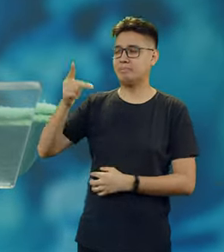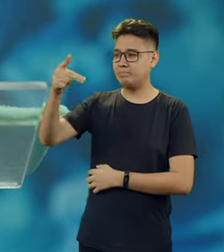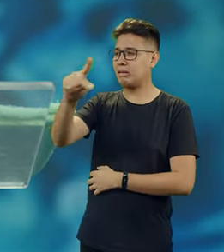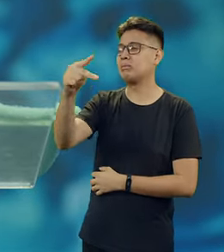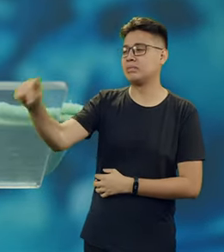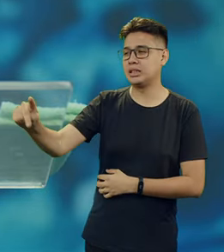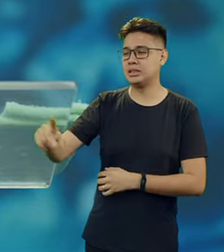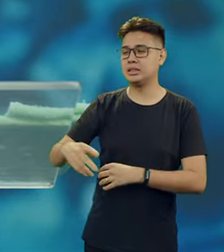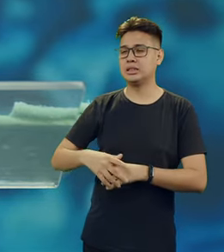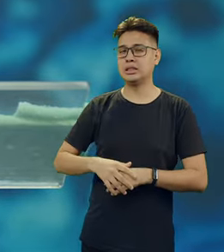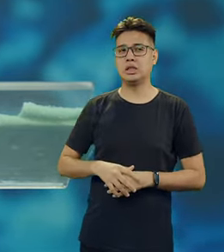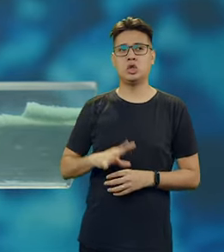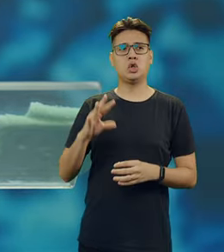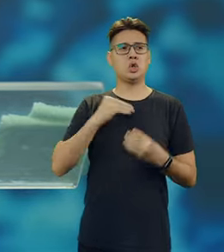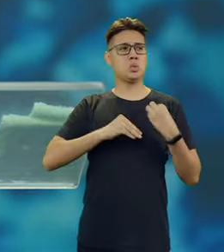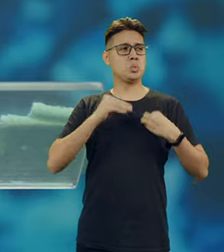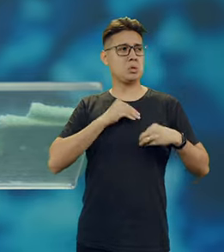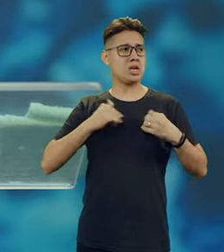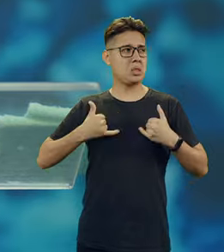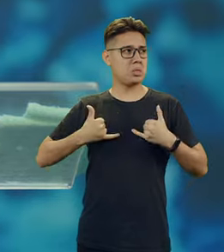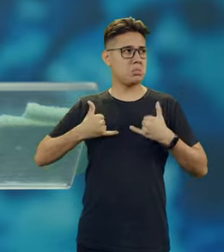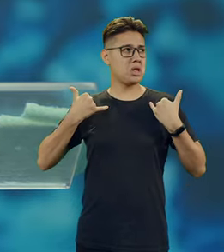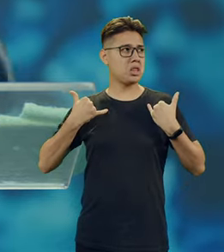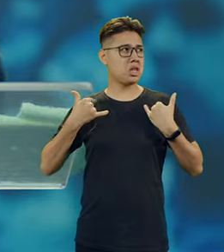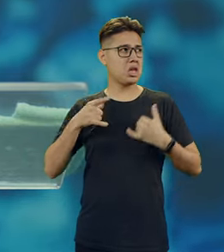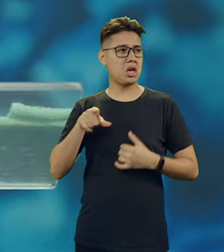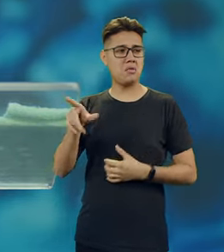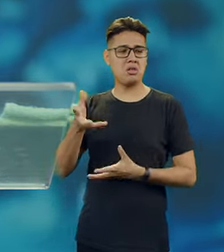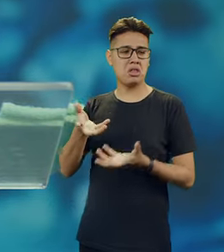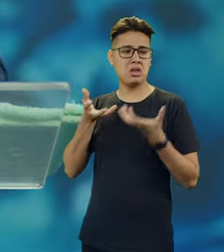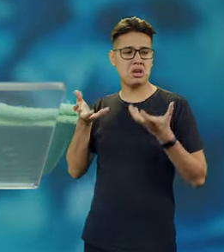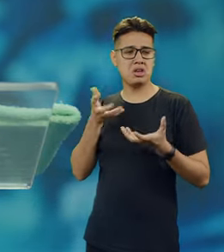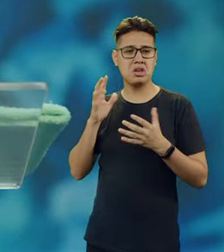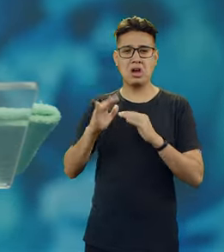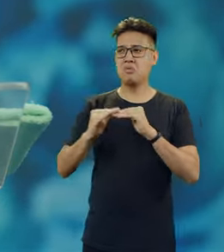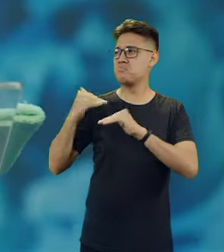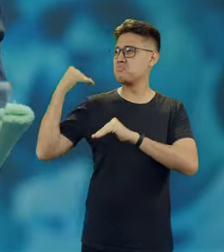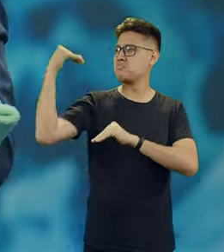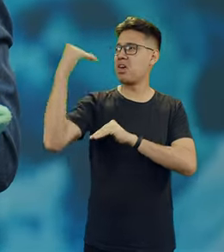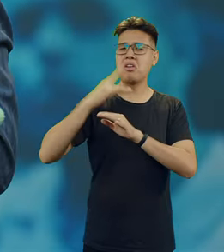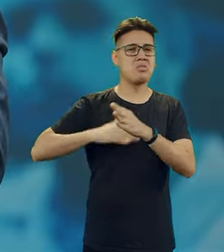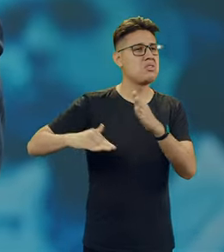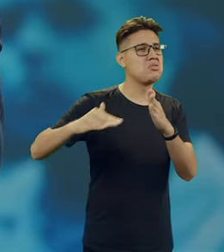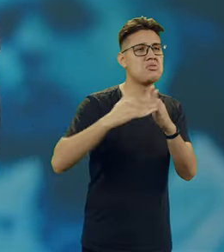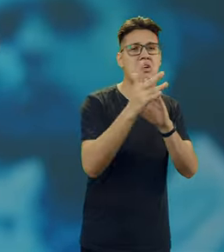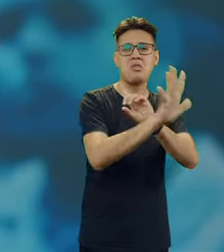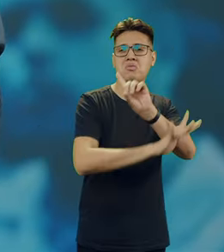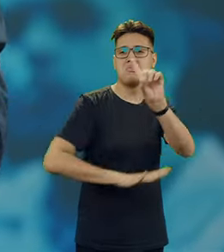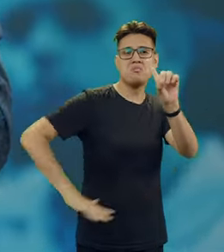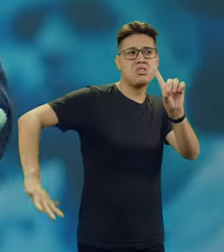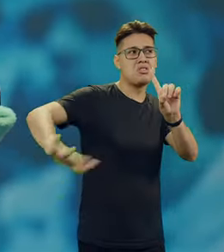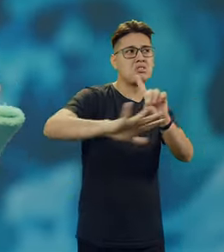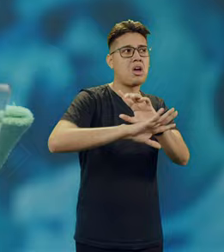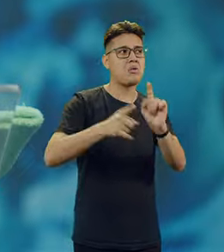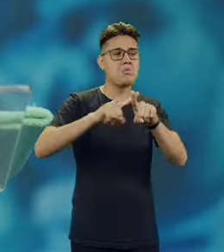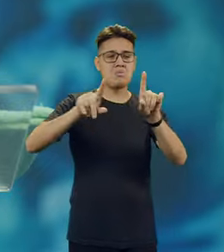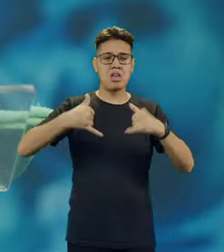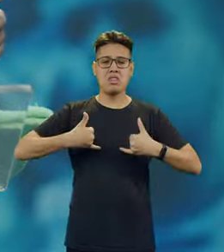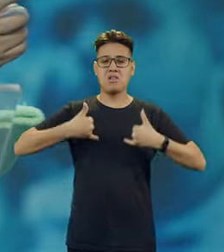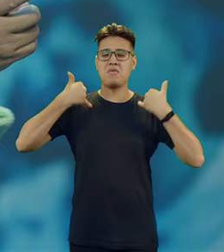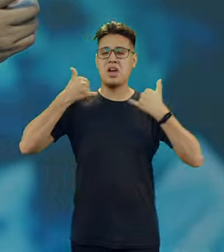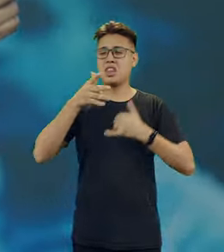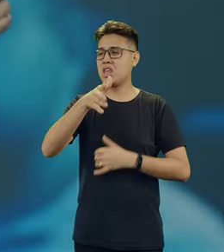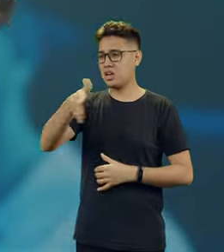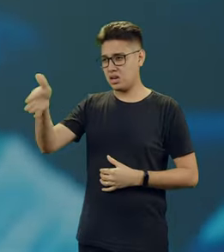arrogância, dizendo: vocês querem ser superior a todos. A vaidade de